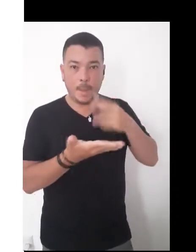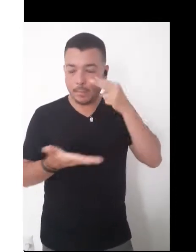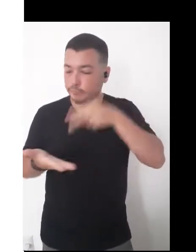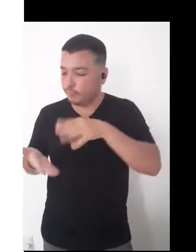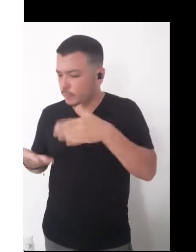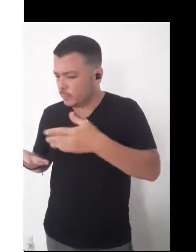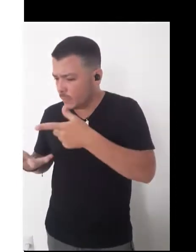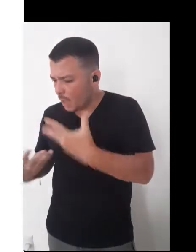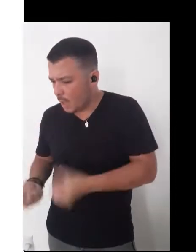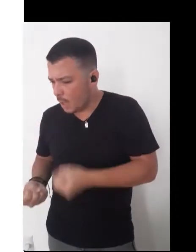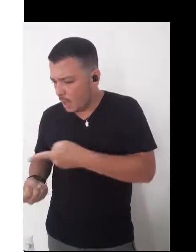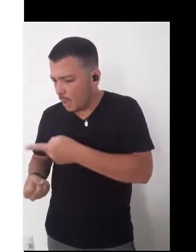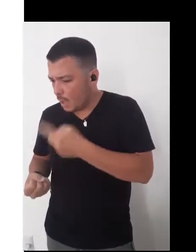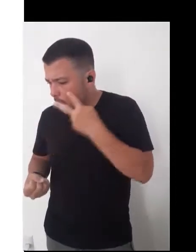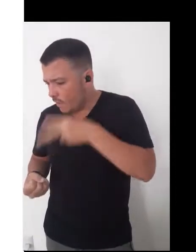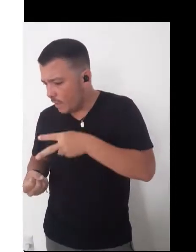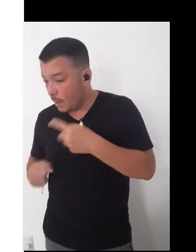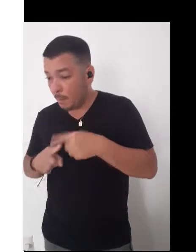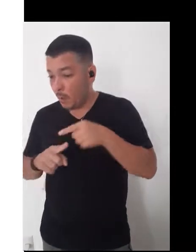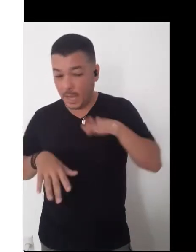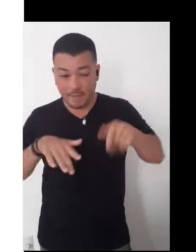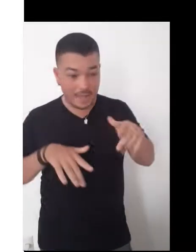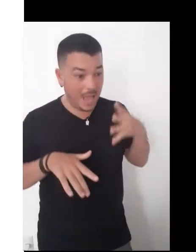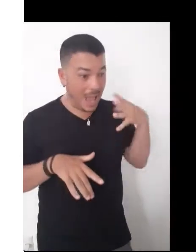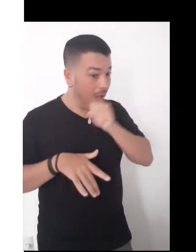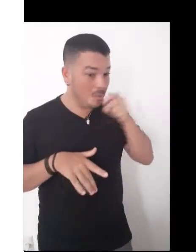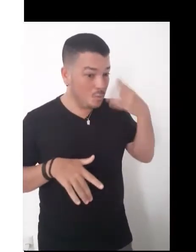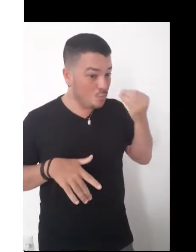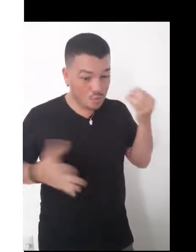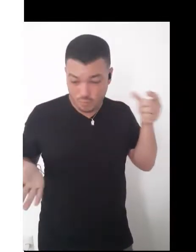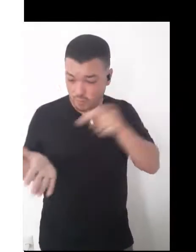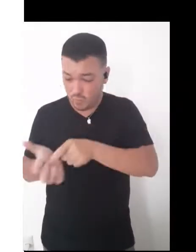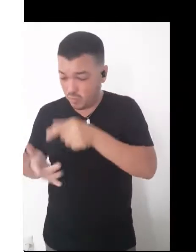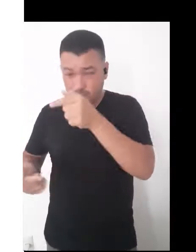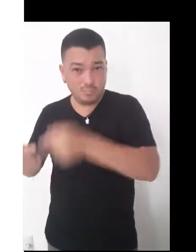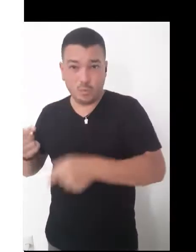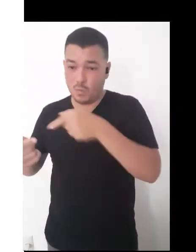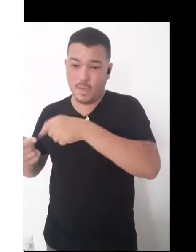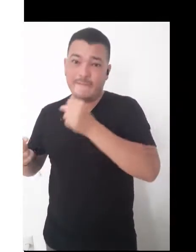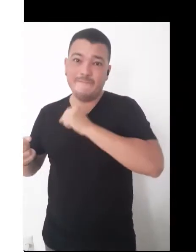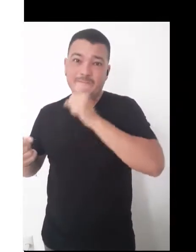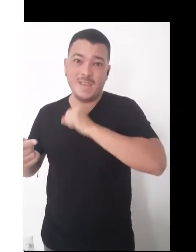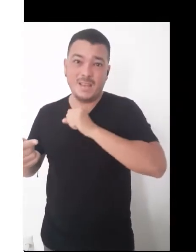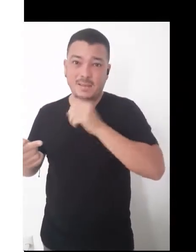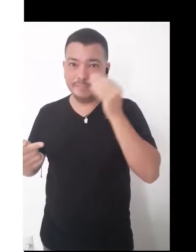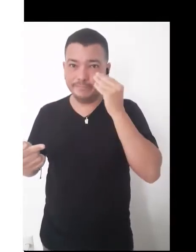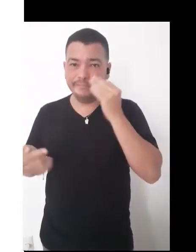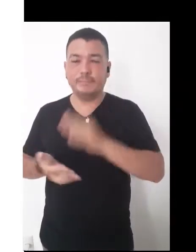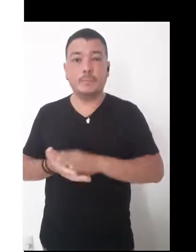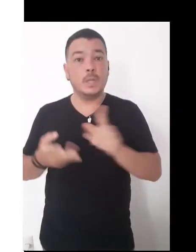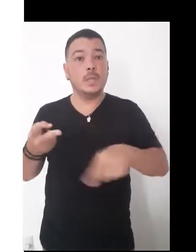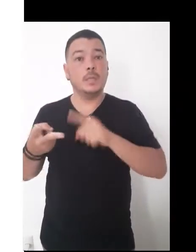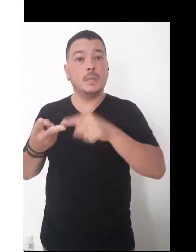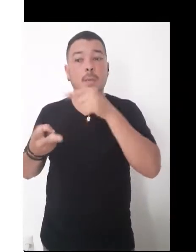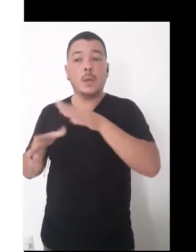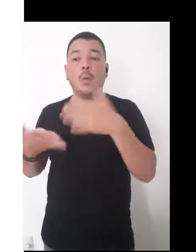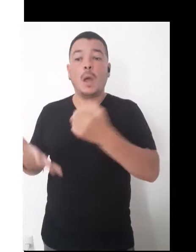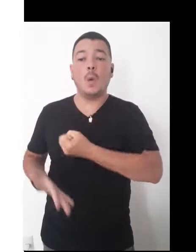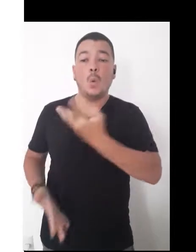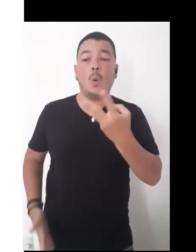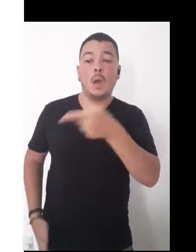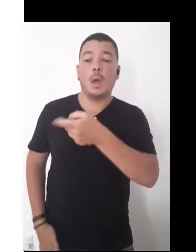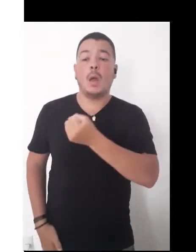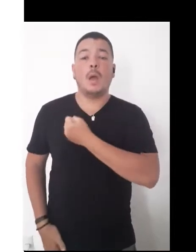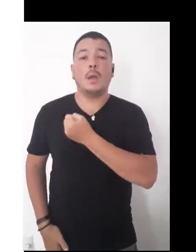quais são as velocidades que a placa-mãe aceita. Segundo ponto, qual é o tamanho da minha memória RAM DDR4 em gigabytes?